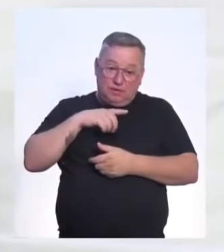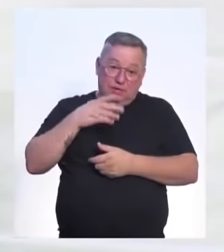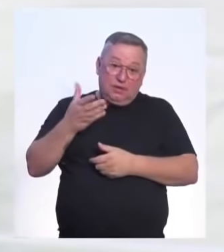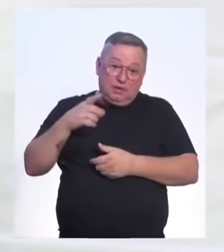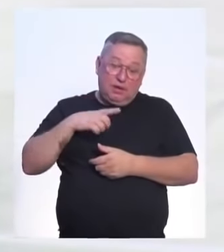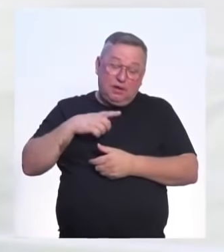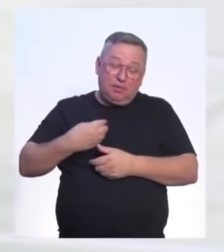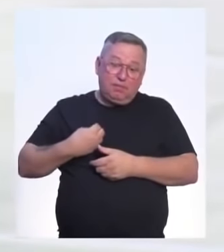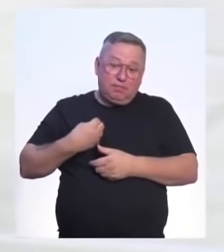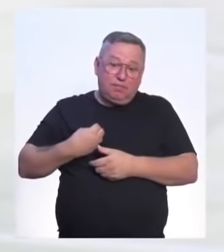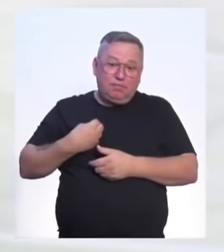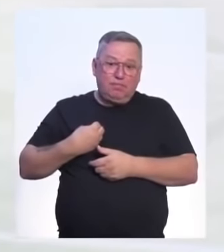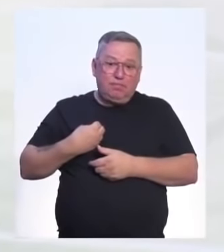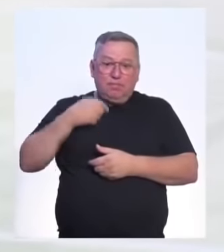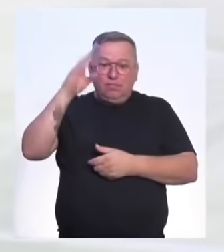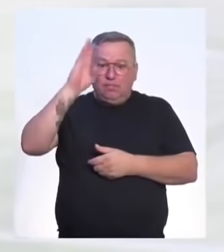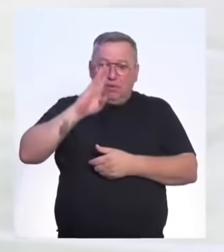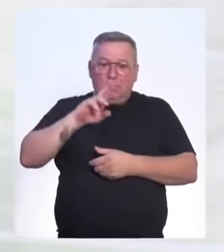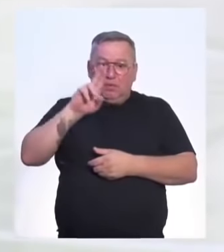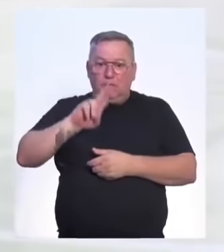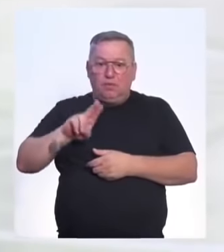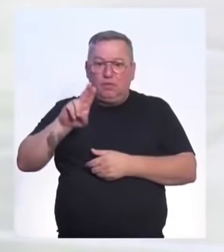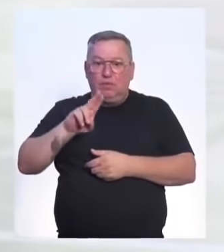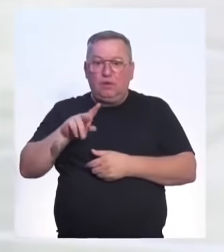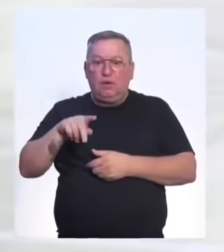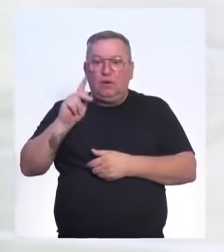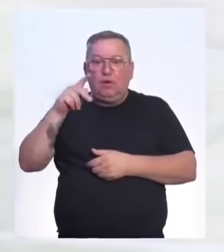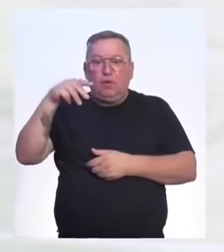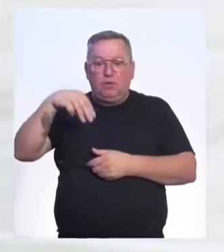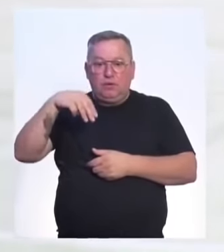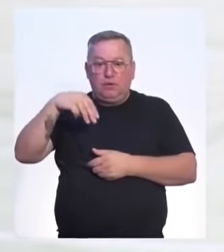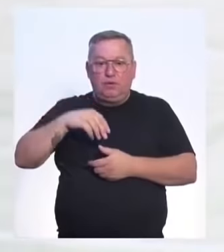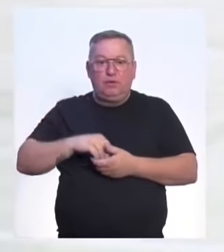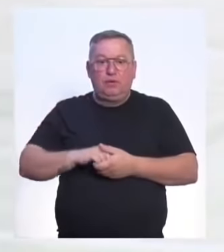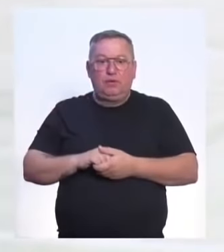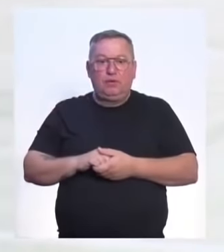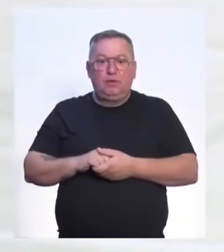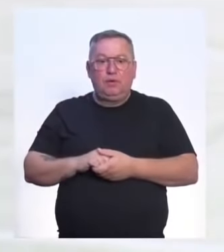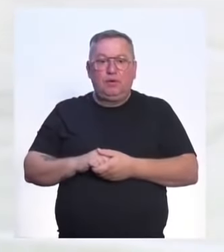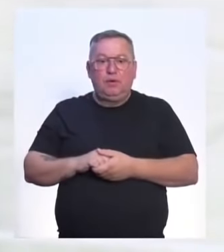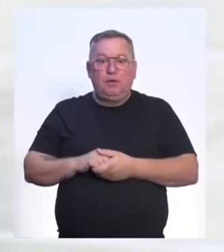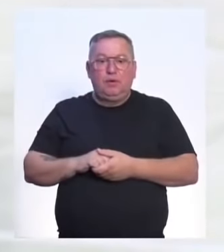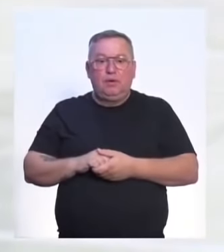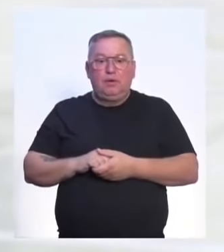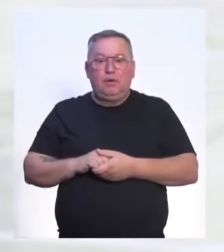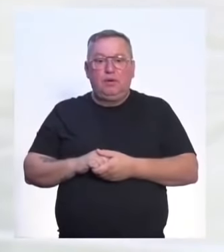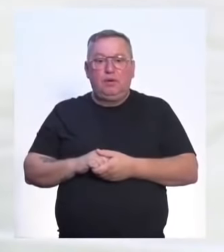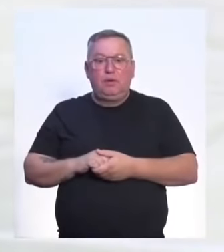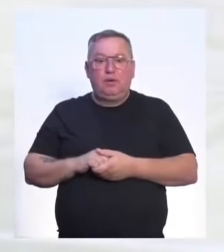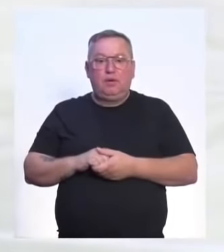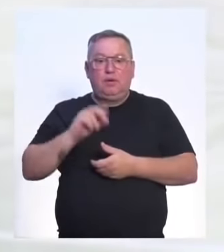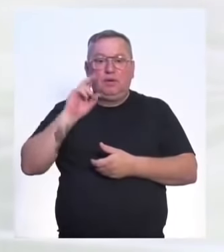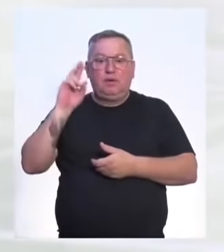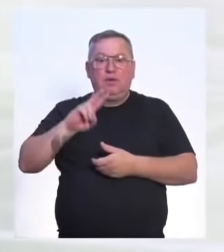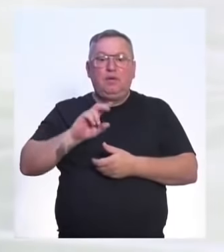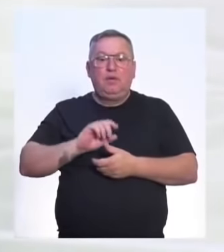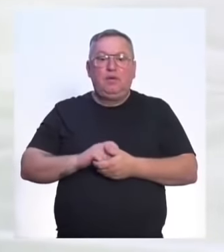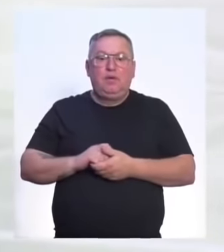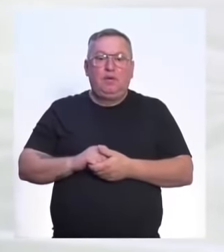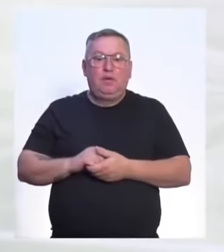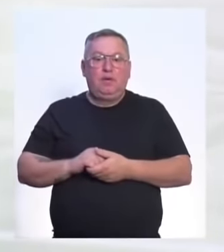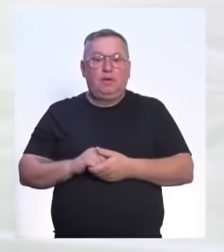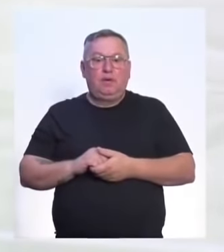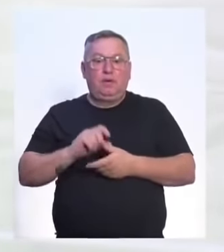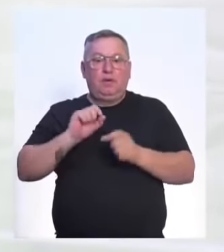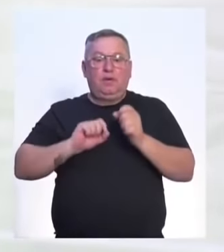ela existe, tá? Aqui no Brasil a gente usa normalmente o quilômetro por hora, não é isso? Vamos lá na sequência? Então aí